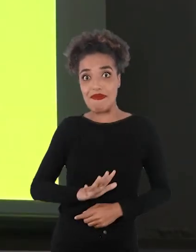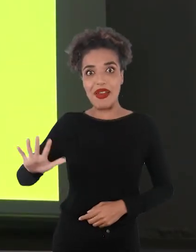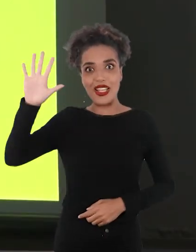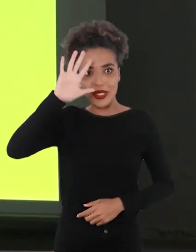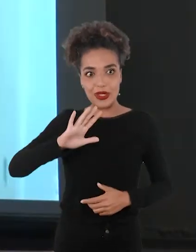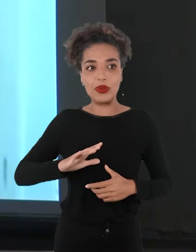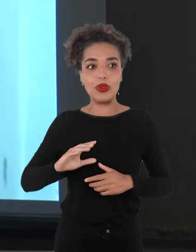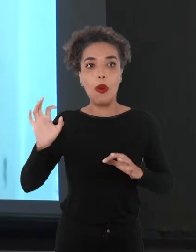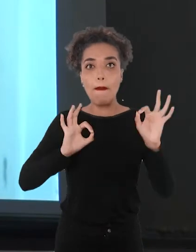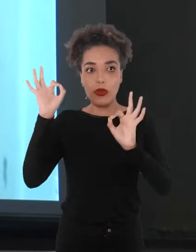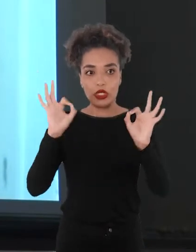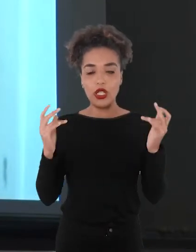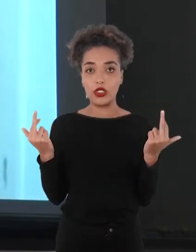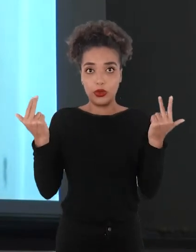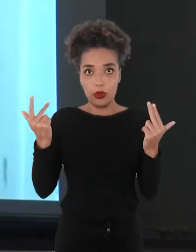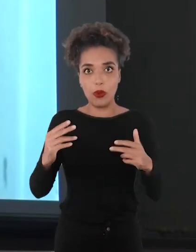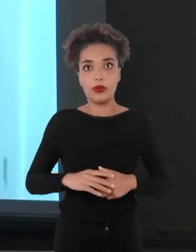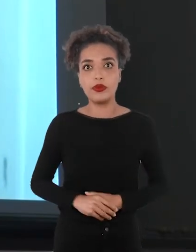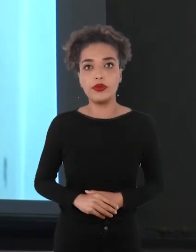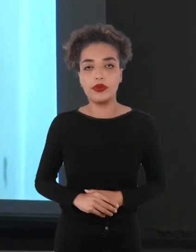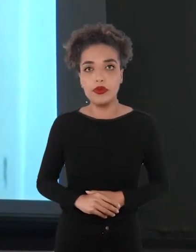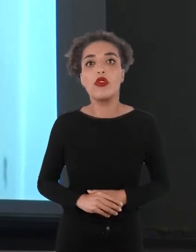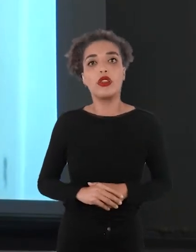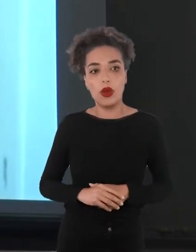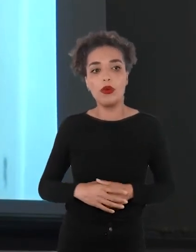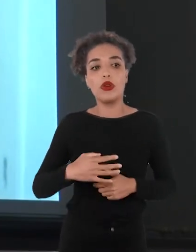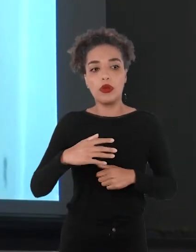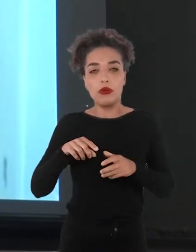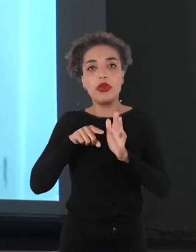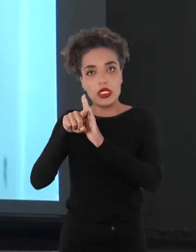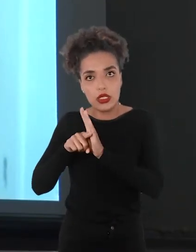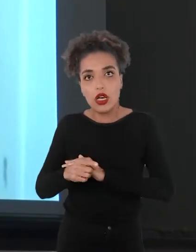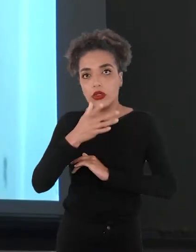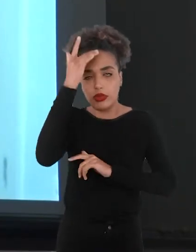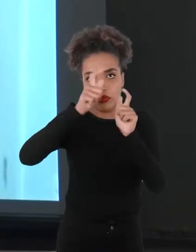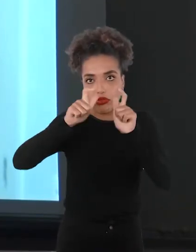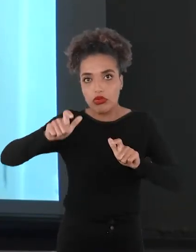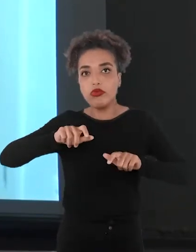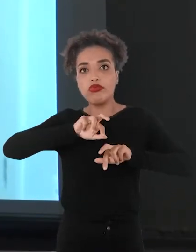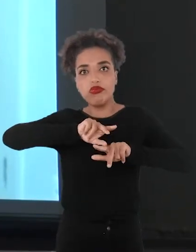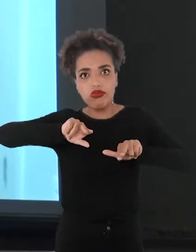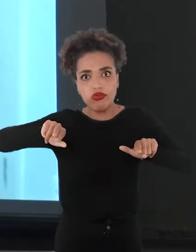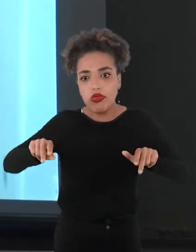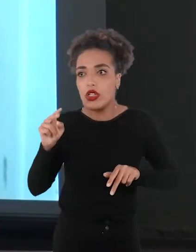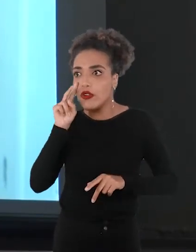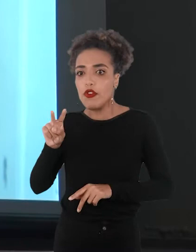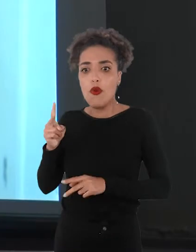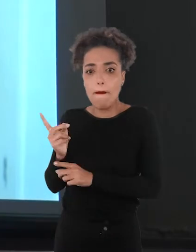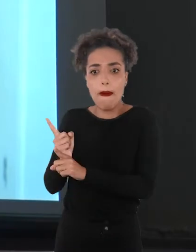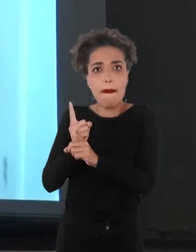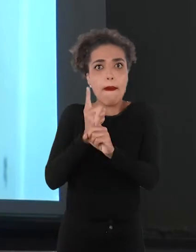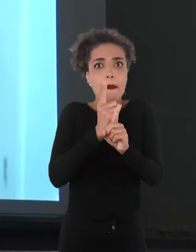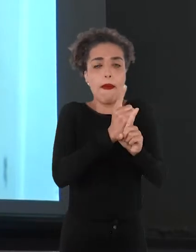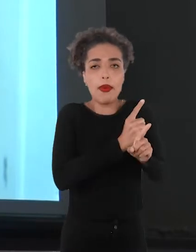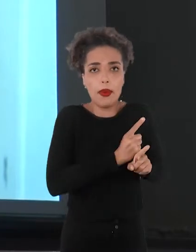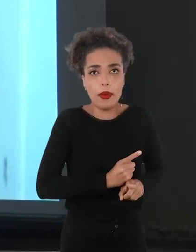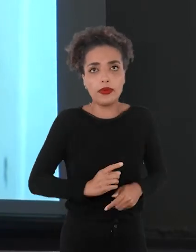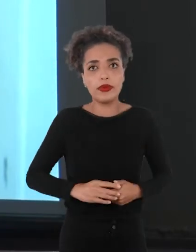Pesquisa que nós fizemos, conversando com diferentes sujeitos, nós conseguimos identificar